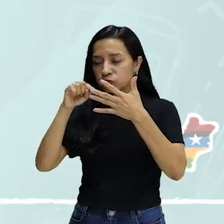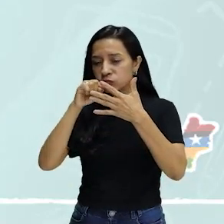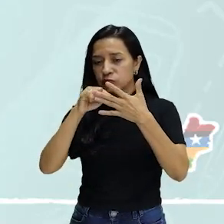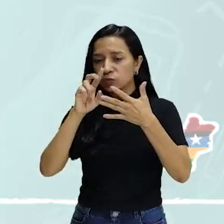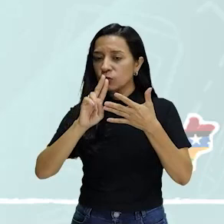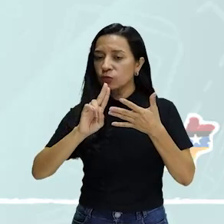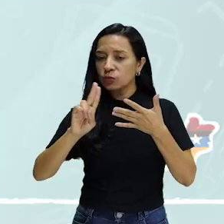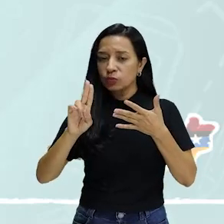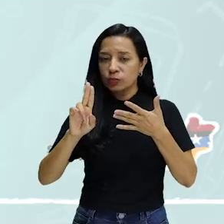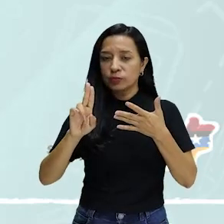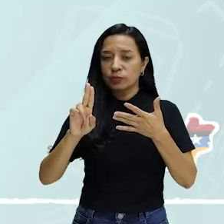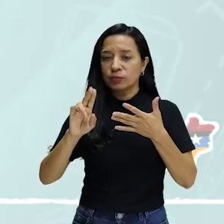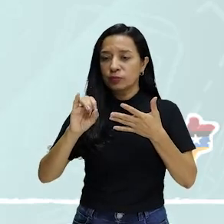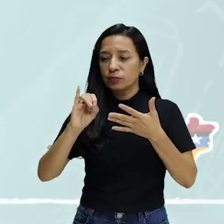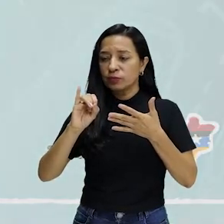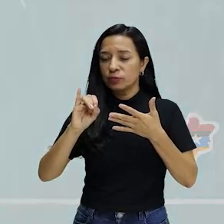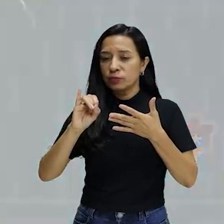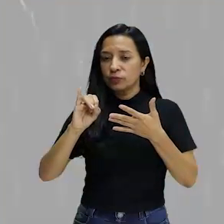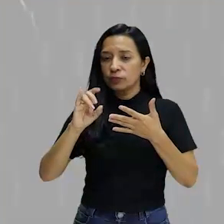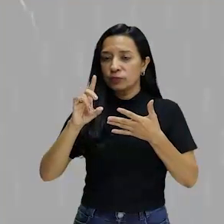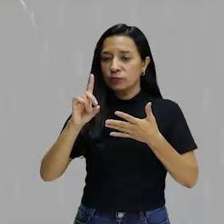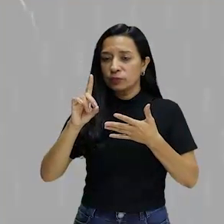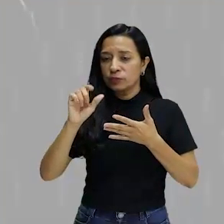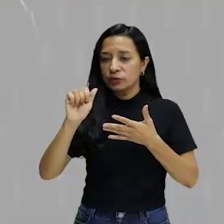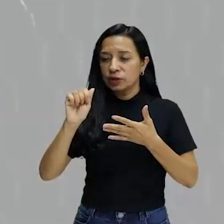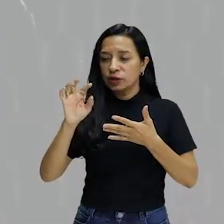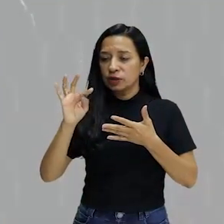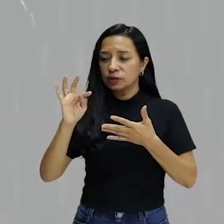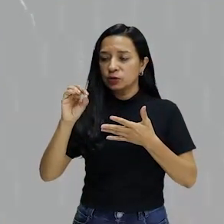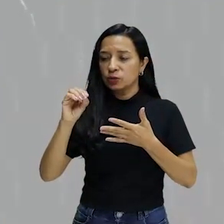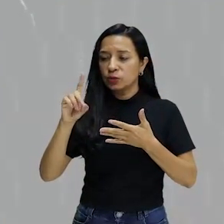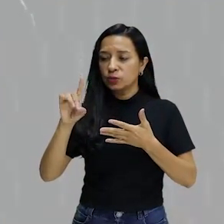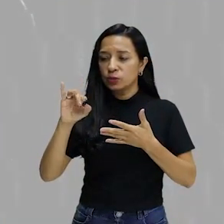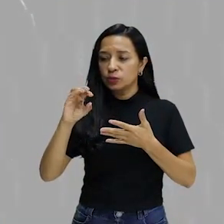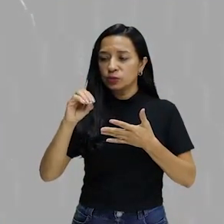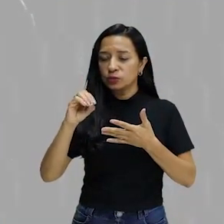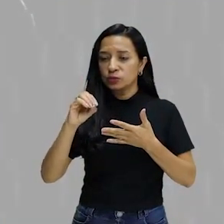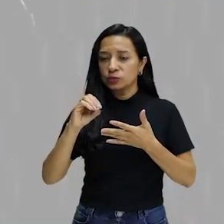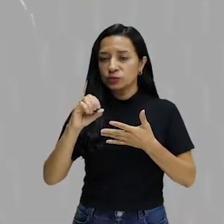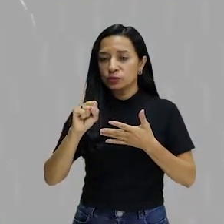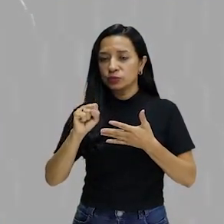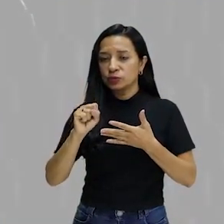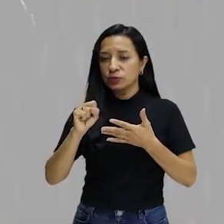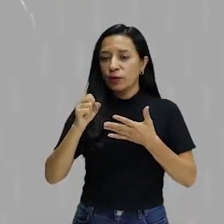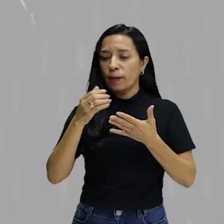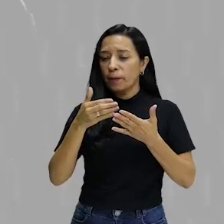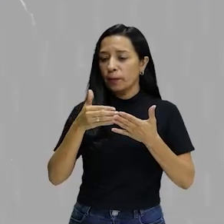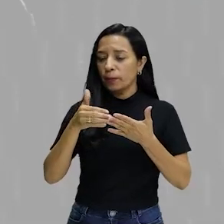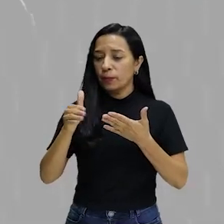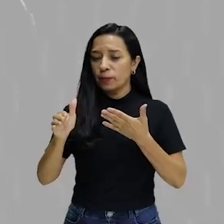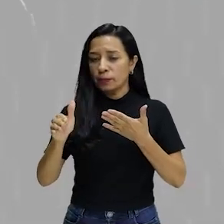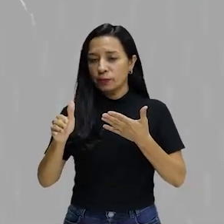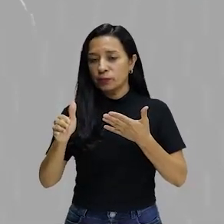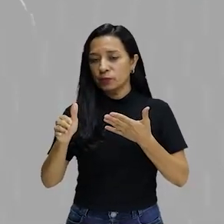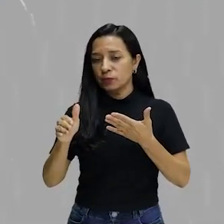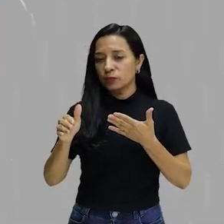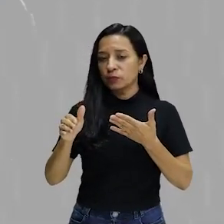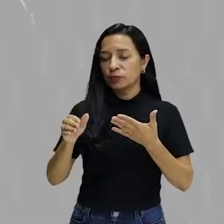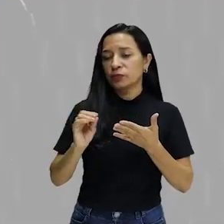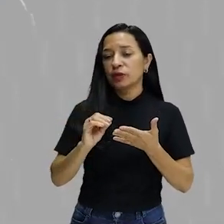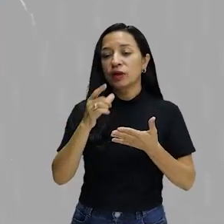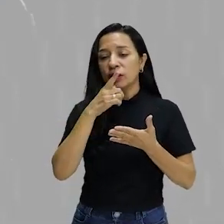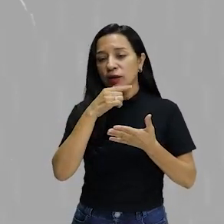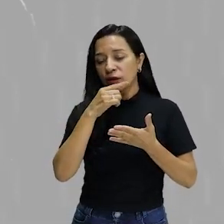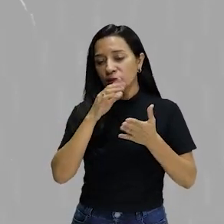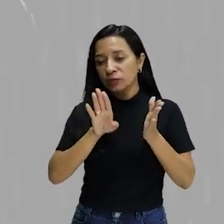são chamados de hidatódio. Hidatódio, tá? Esses hidatódios eliminam o excesso da água